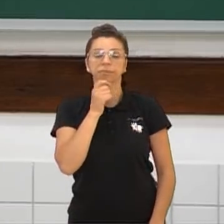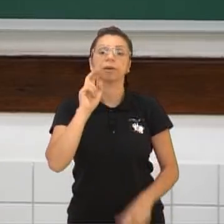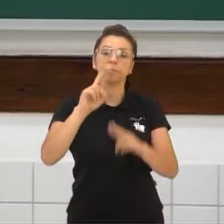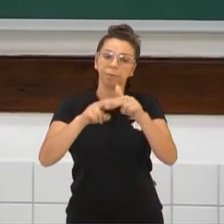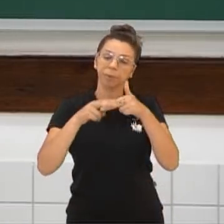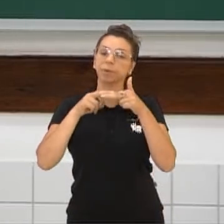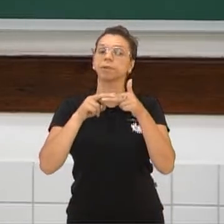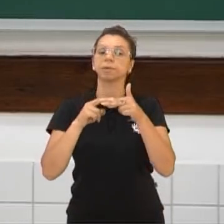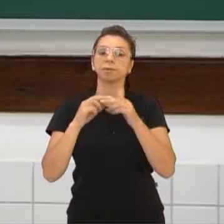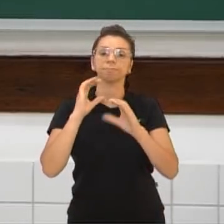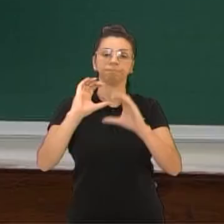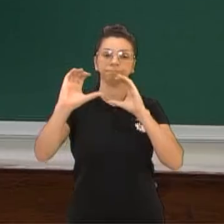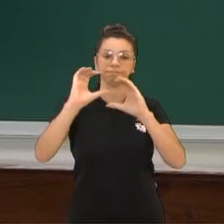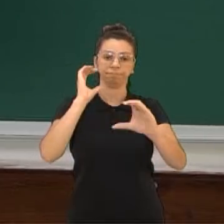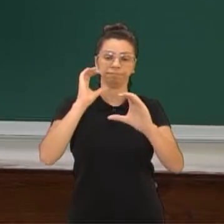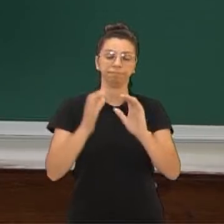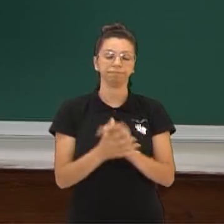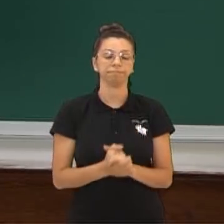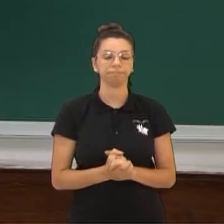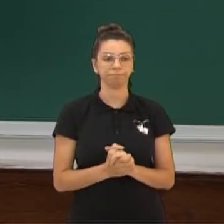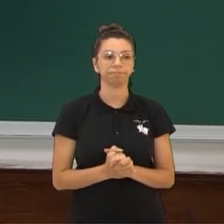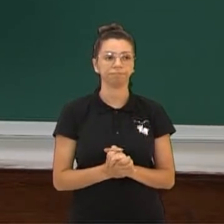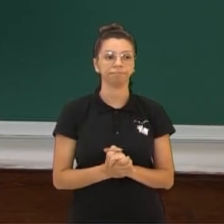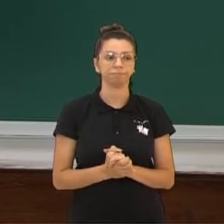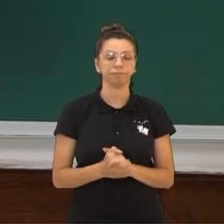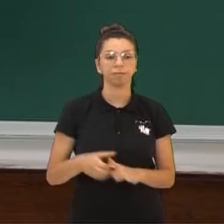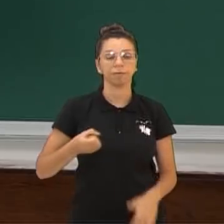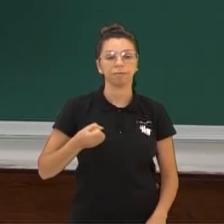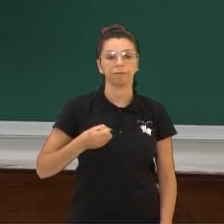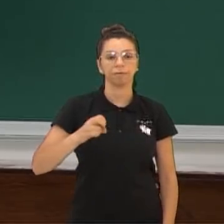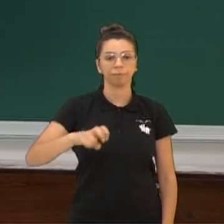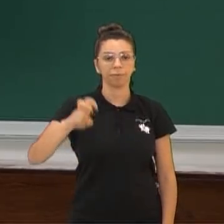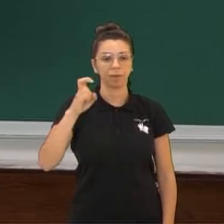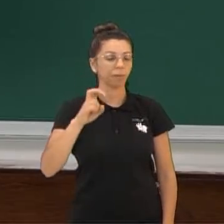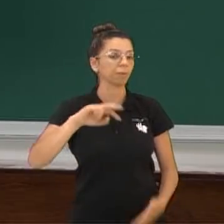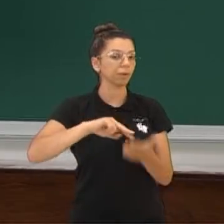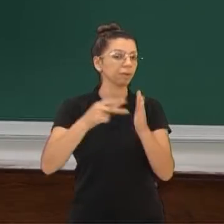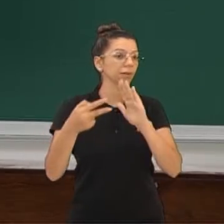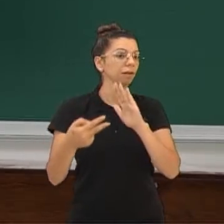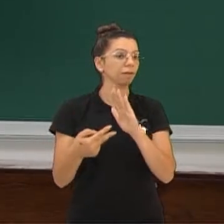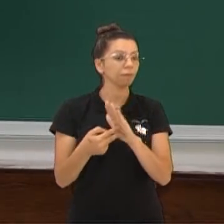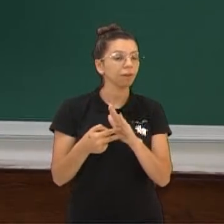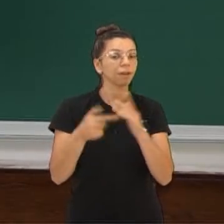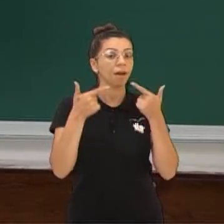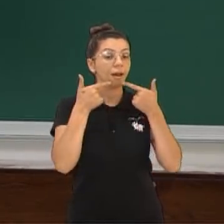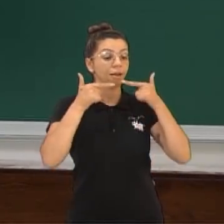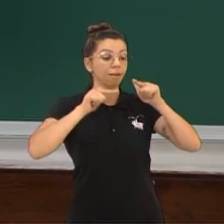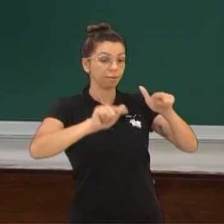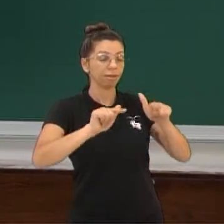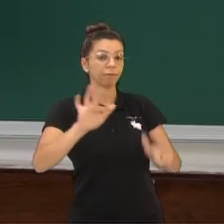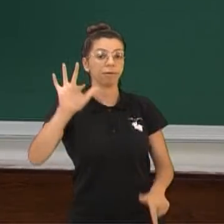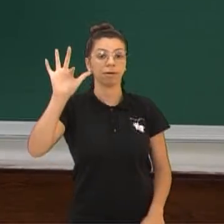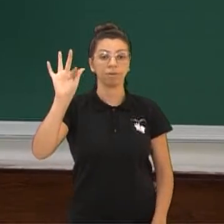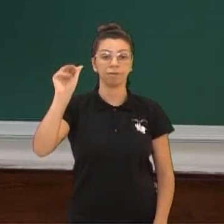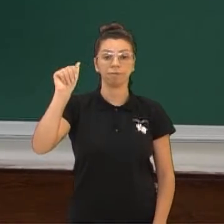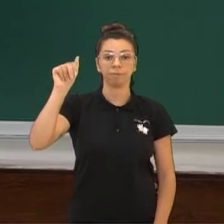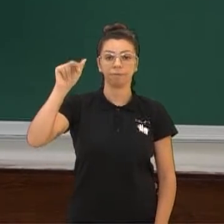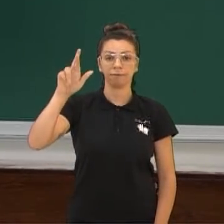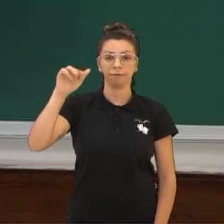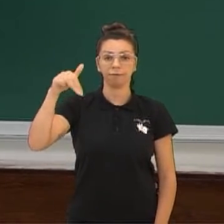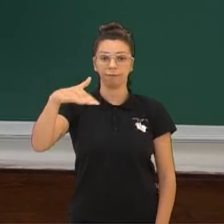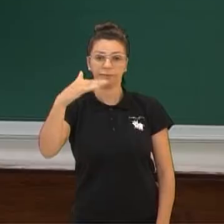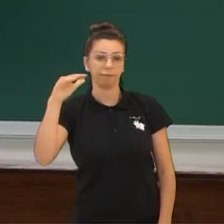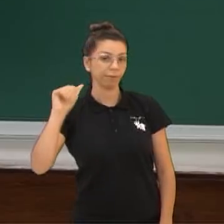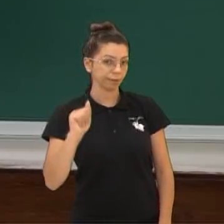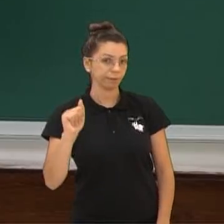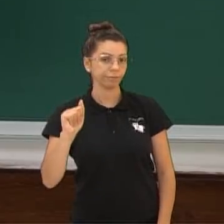Number five. O que significa língua franca que nós acabamos de estudar? Vamos ver se você prestou atenção.